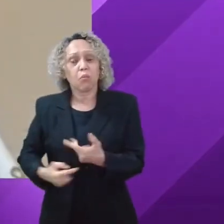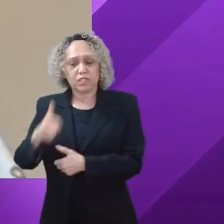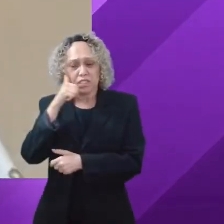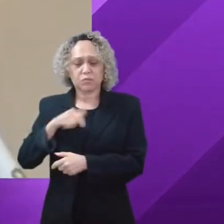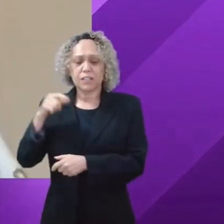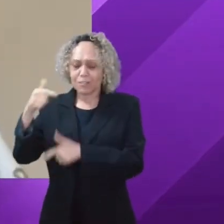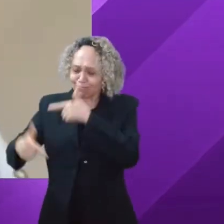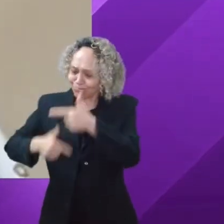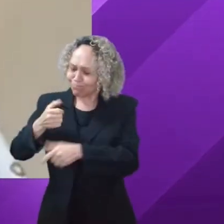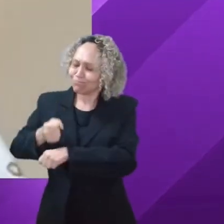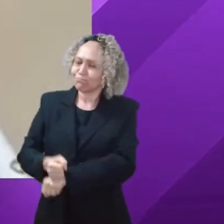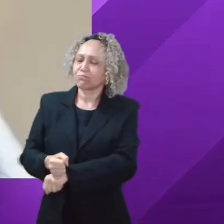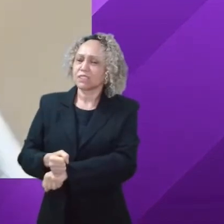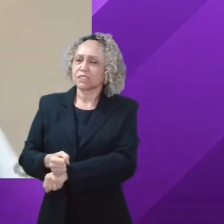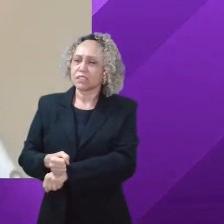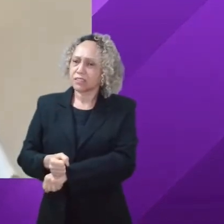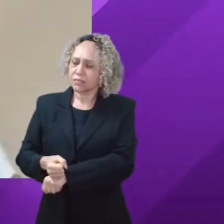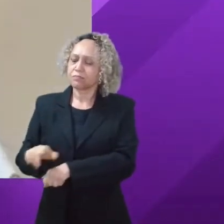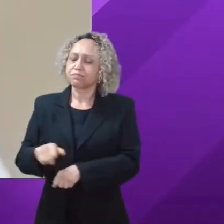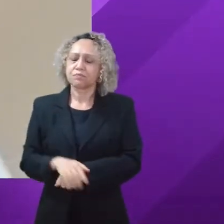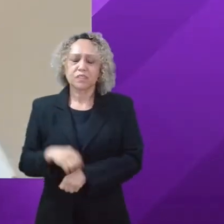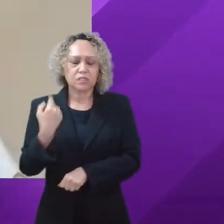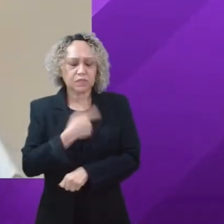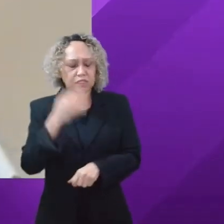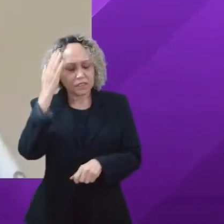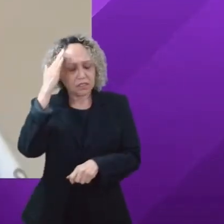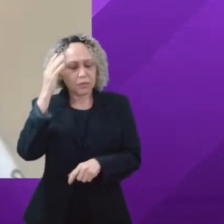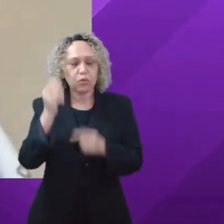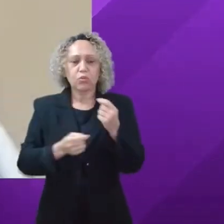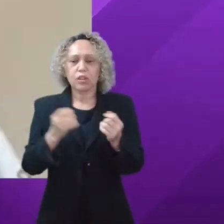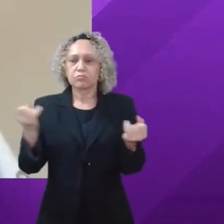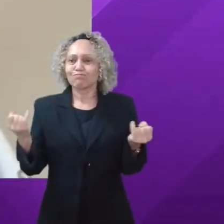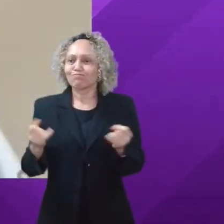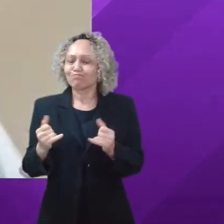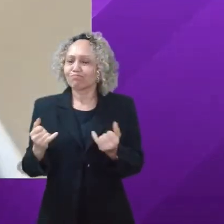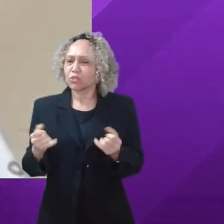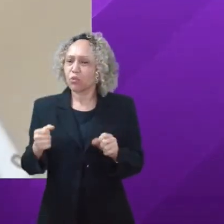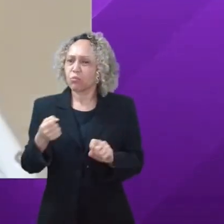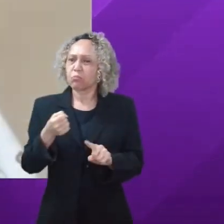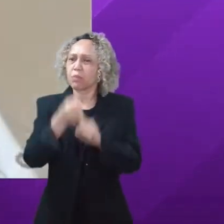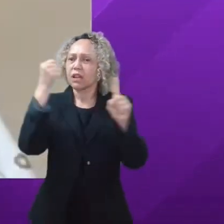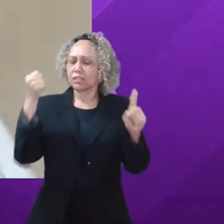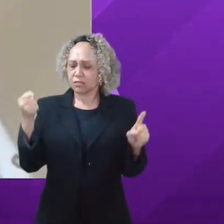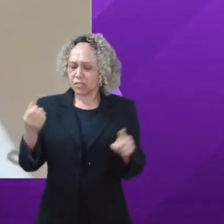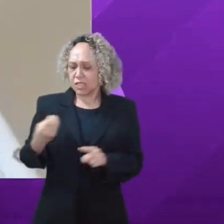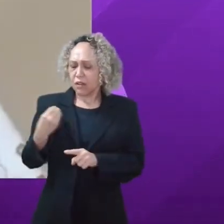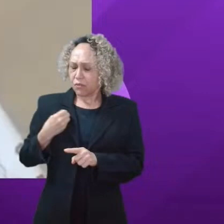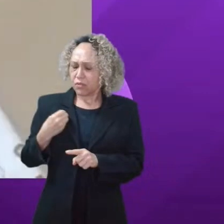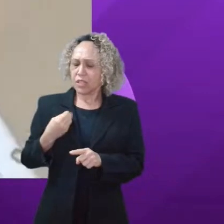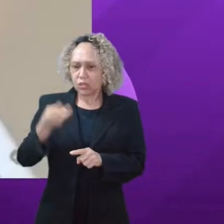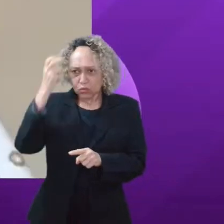precisa dirimir e entender o impacto de uma produção cultural na vida das mulheres e no nosso planeta. Então, quero deixar aqui um